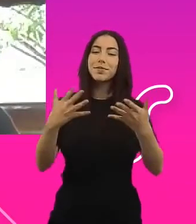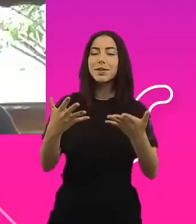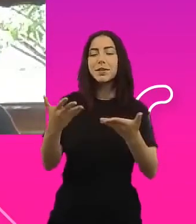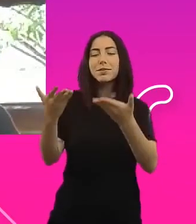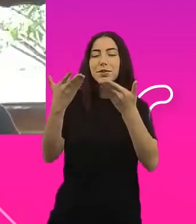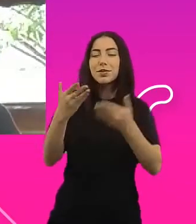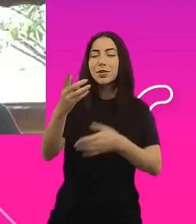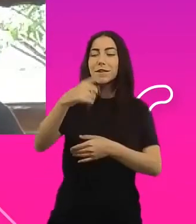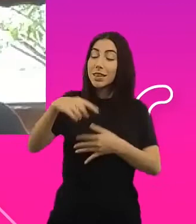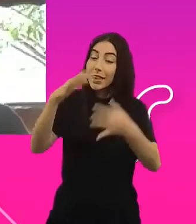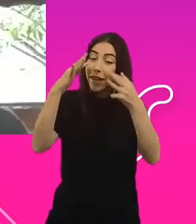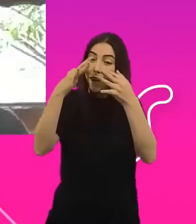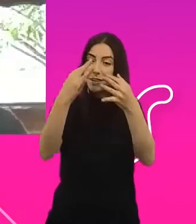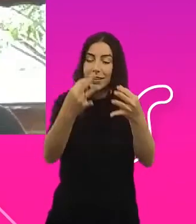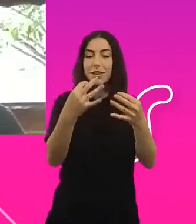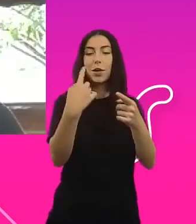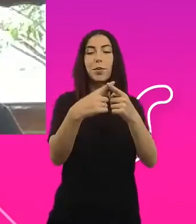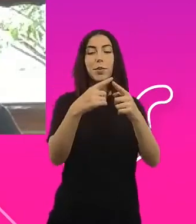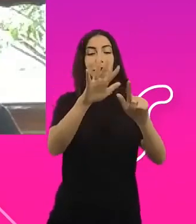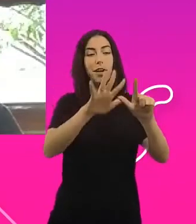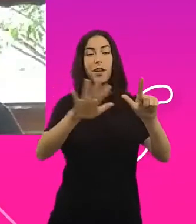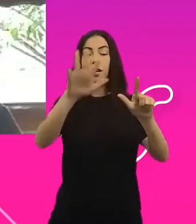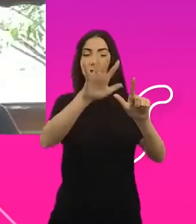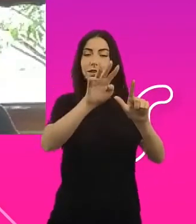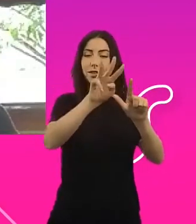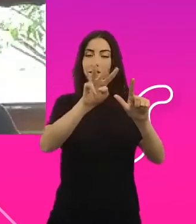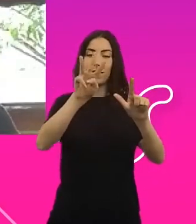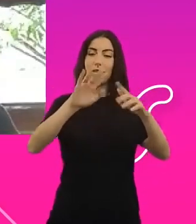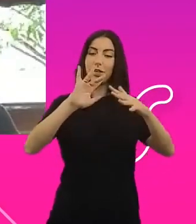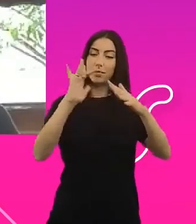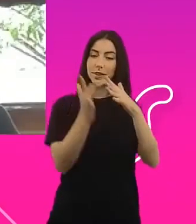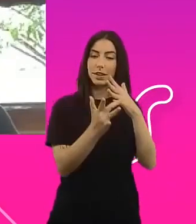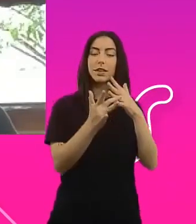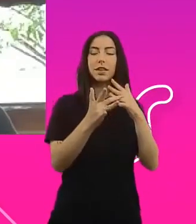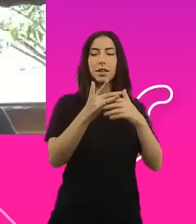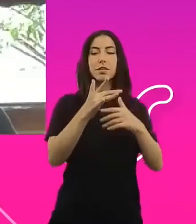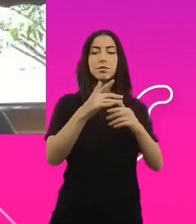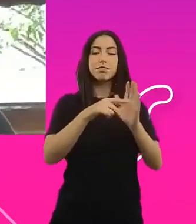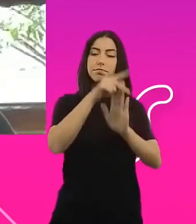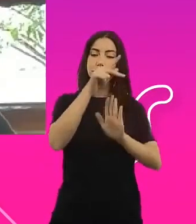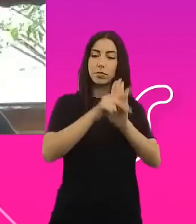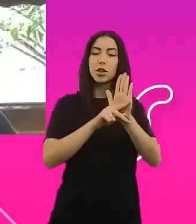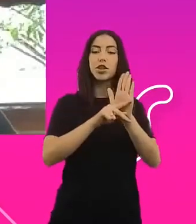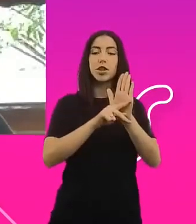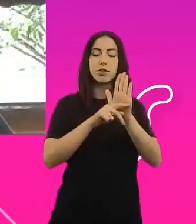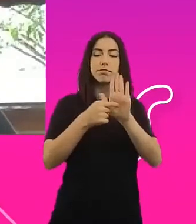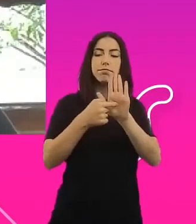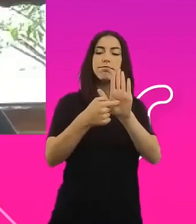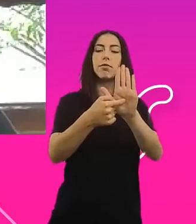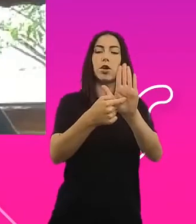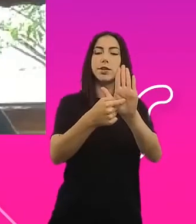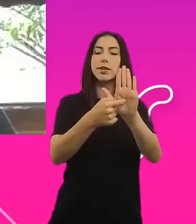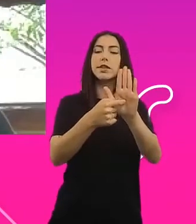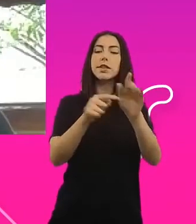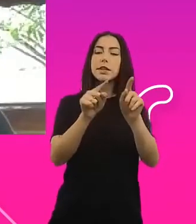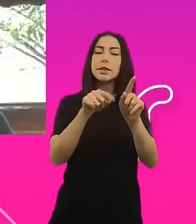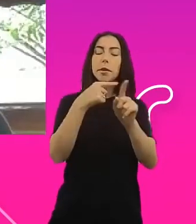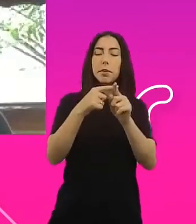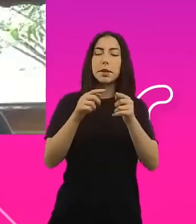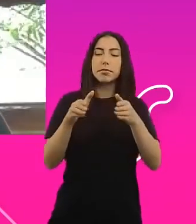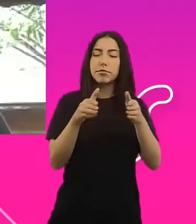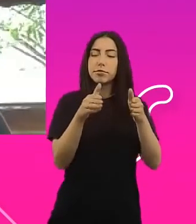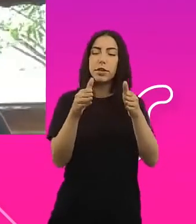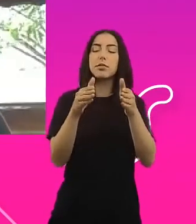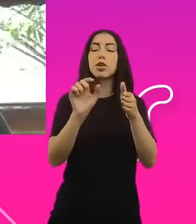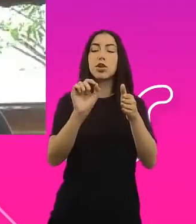mídias sociais da Arimax, que quando a gente lançar esse estudo está bem robusto e ele traz caminhos de atuação conjunta entre setor público, privado